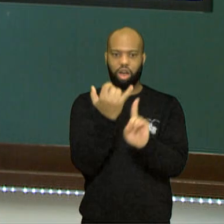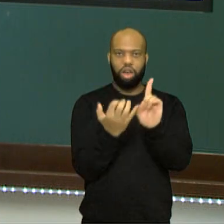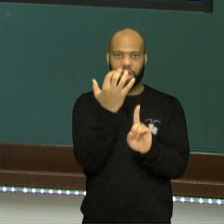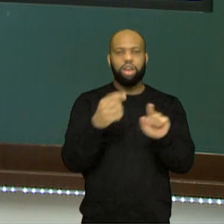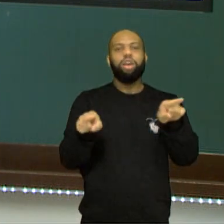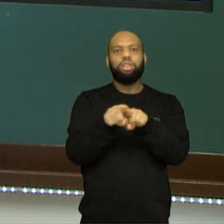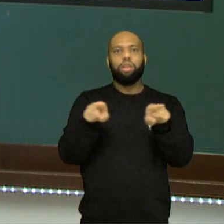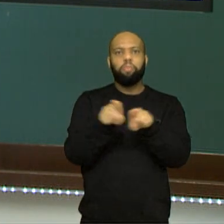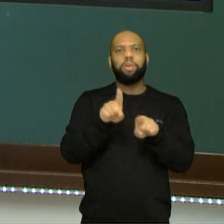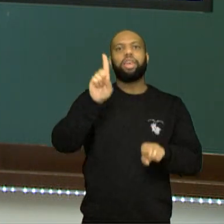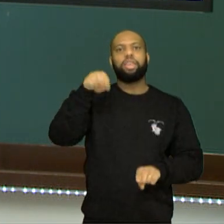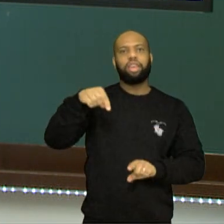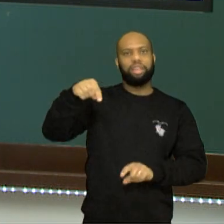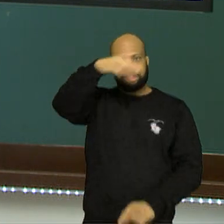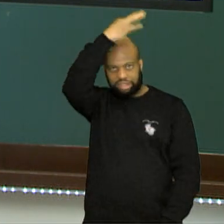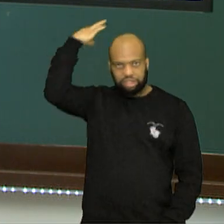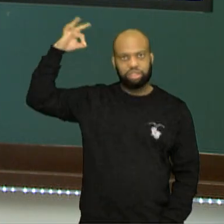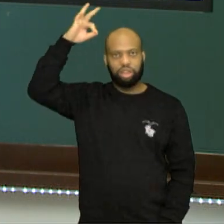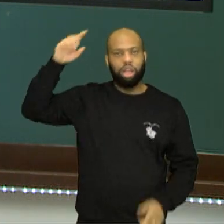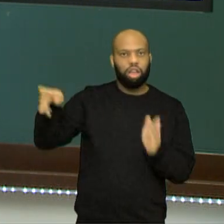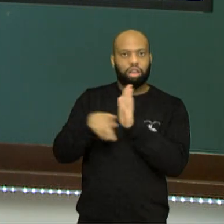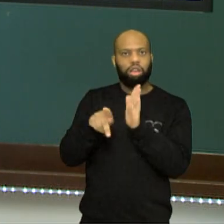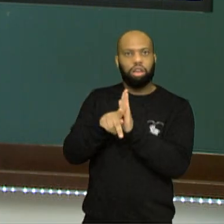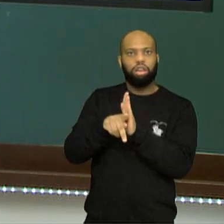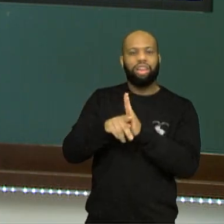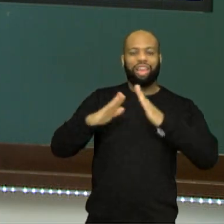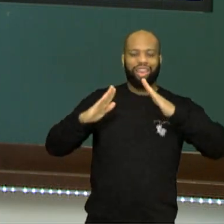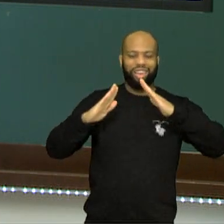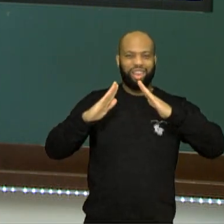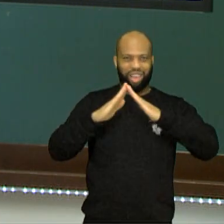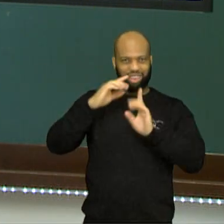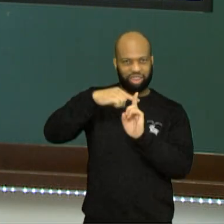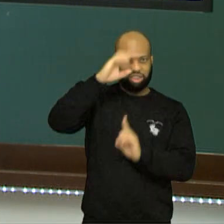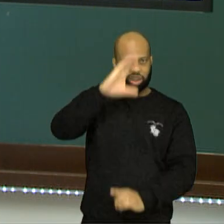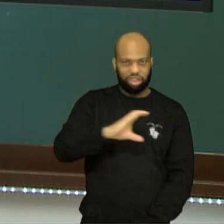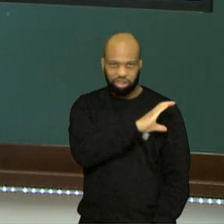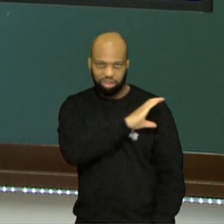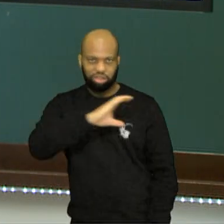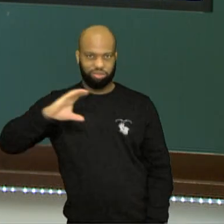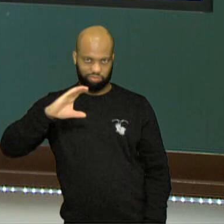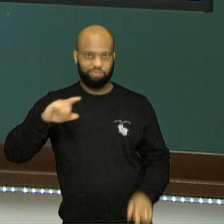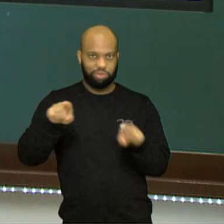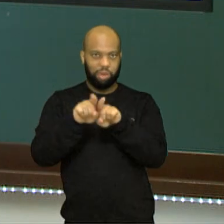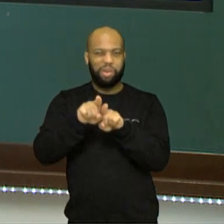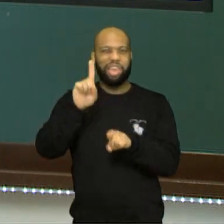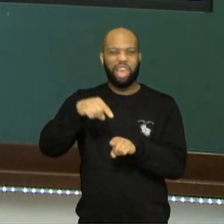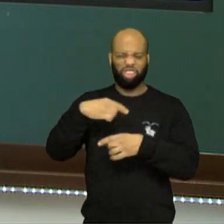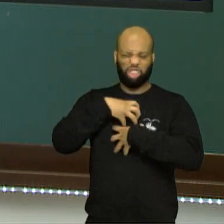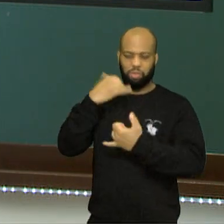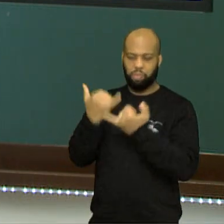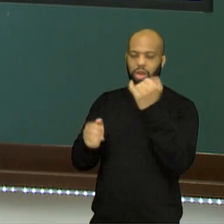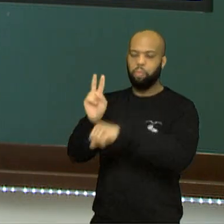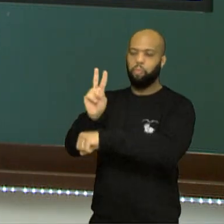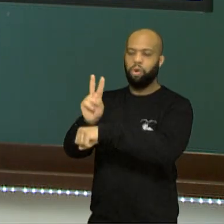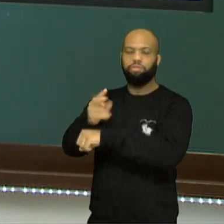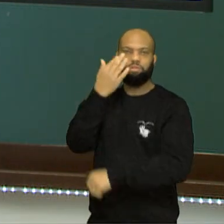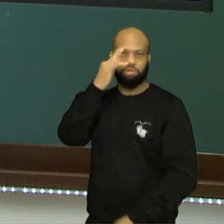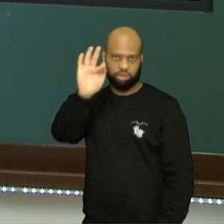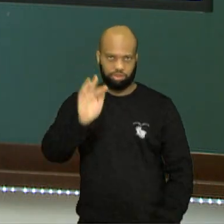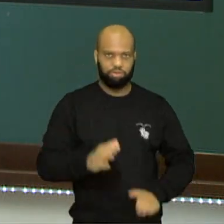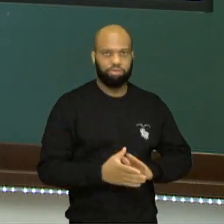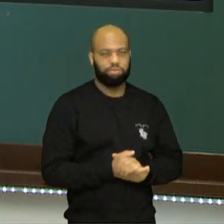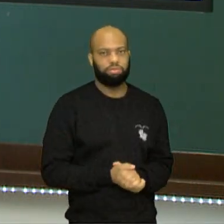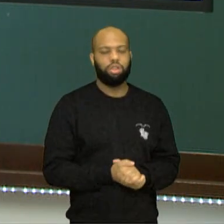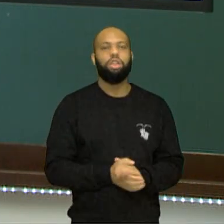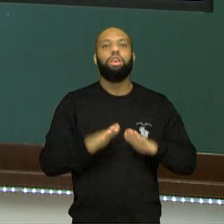Igreja Católica, né, beatificada, e ela virou uma padroeira da França. Olha que legal. Então,